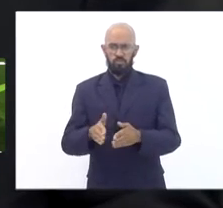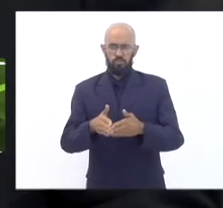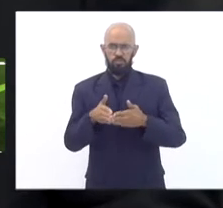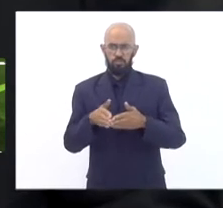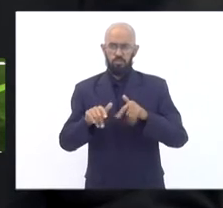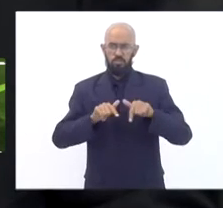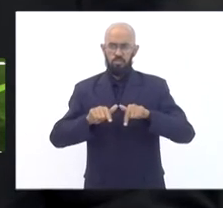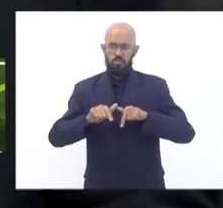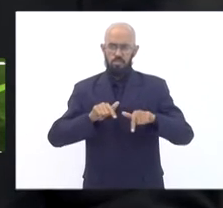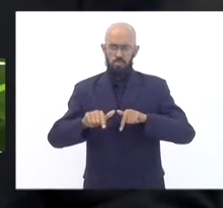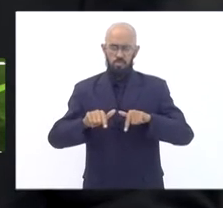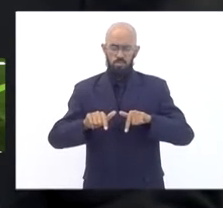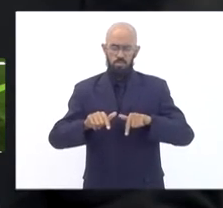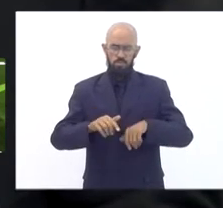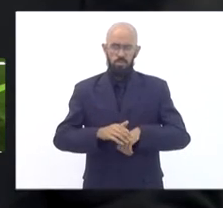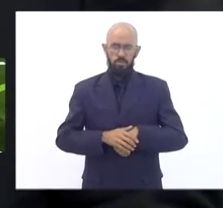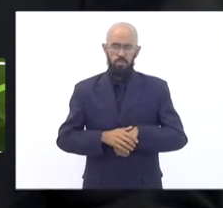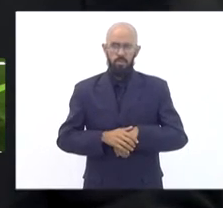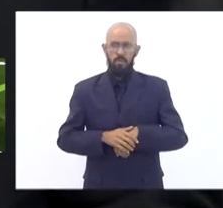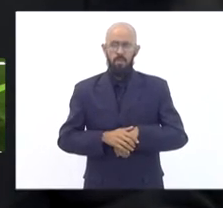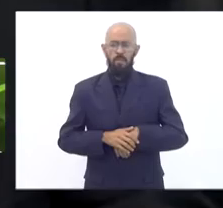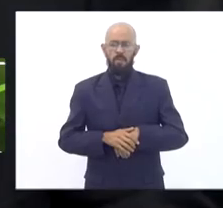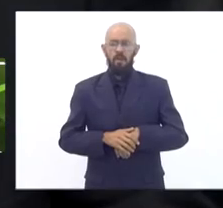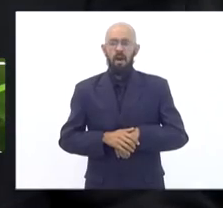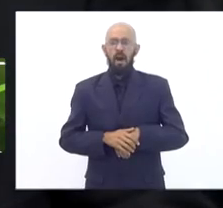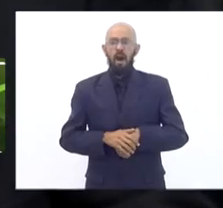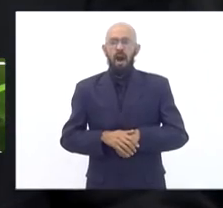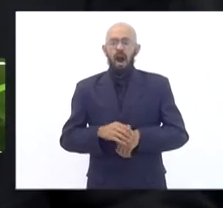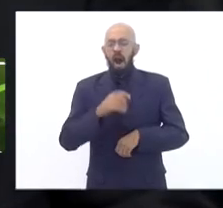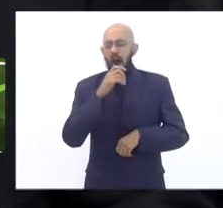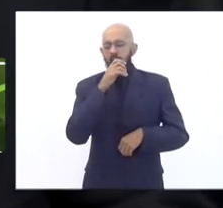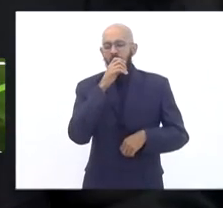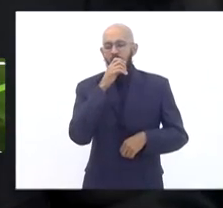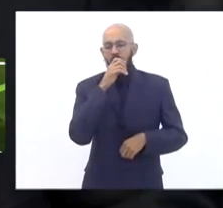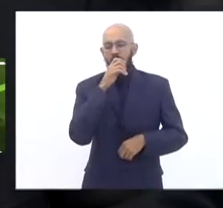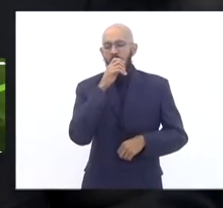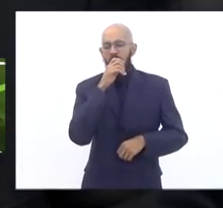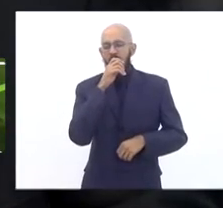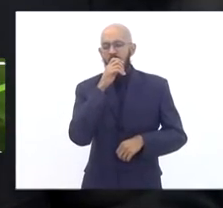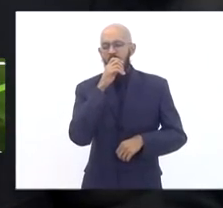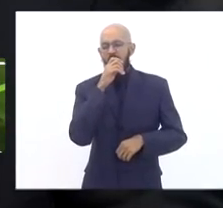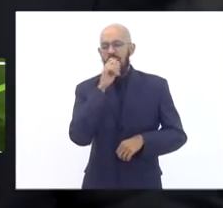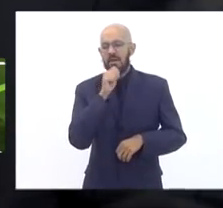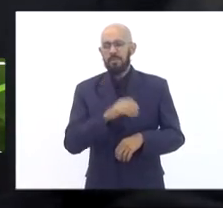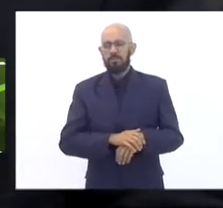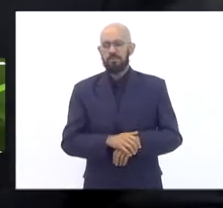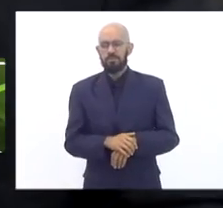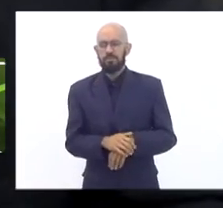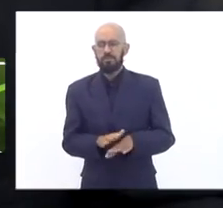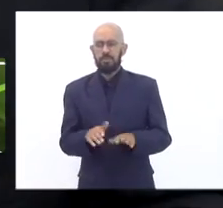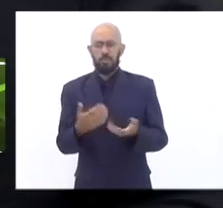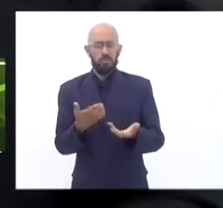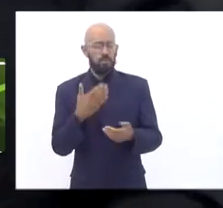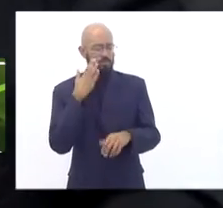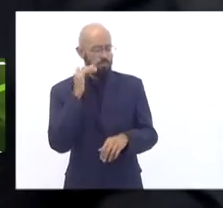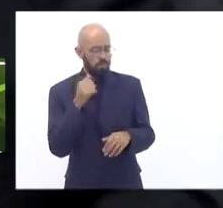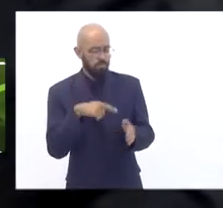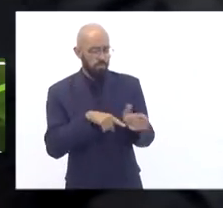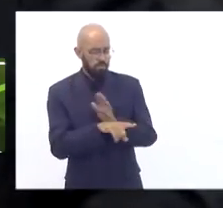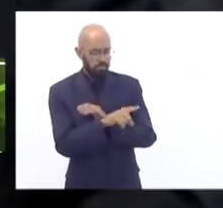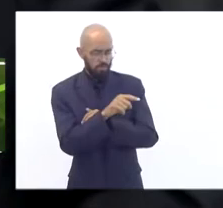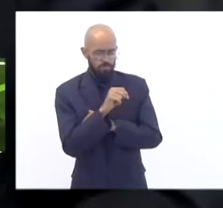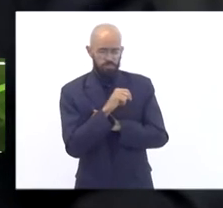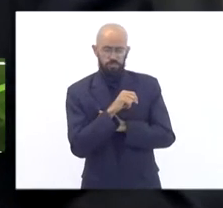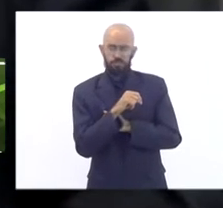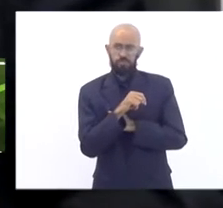de posse pela concessionária do ramal de Guapimirim, Magé, em até 180 dias de assinatura do aditivo. Eu queria saber, aí a pergunta